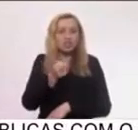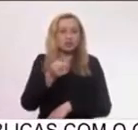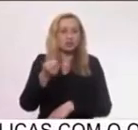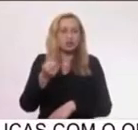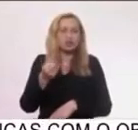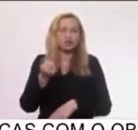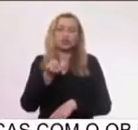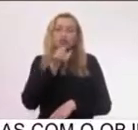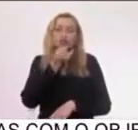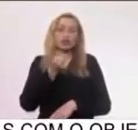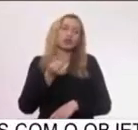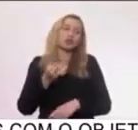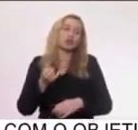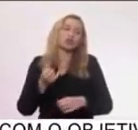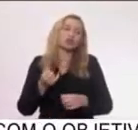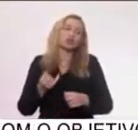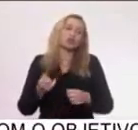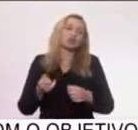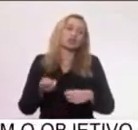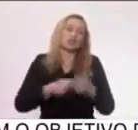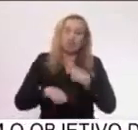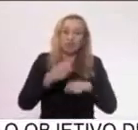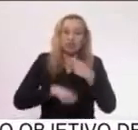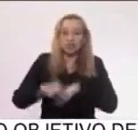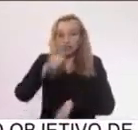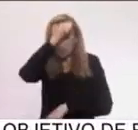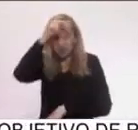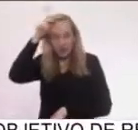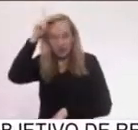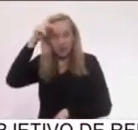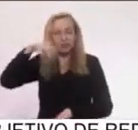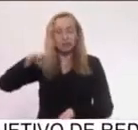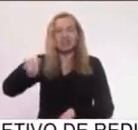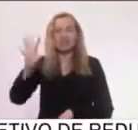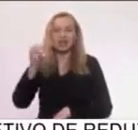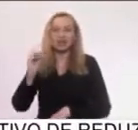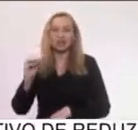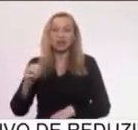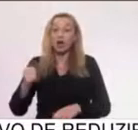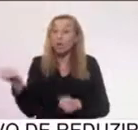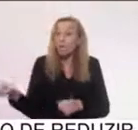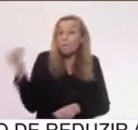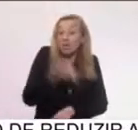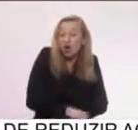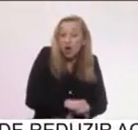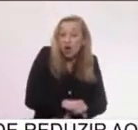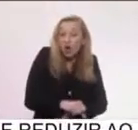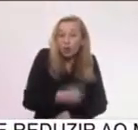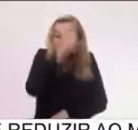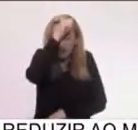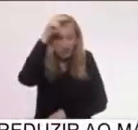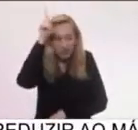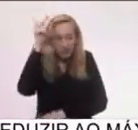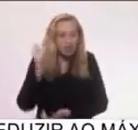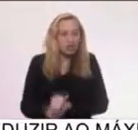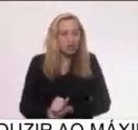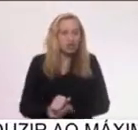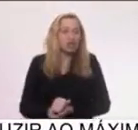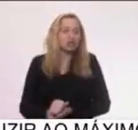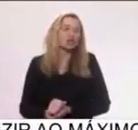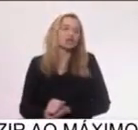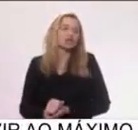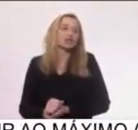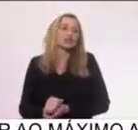sinal é o pior prefeito da história do Rio de Janeiro, uma colurbe que recebeu o seu